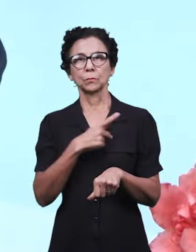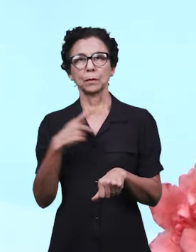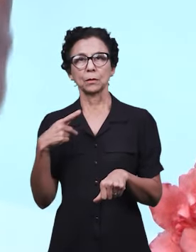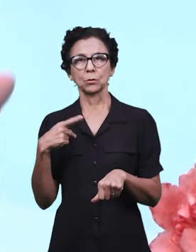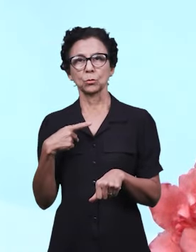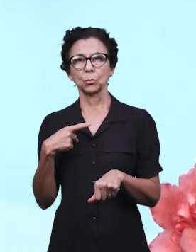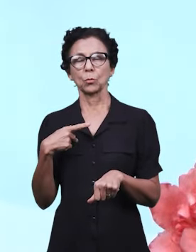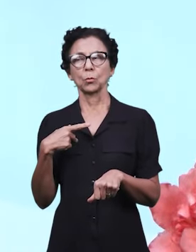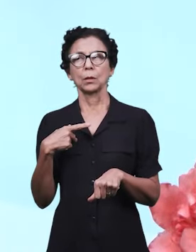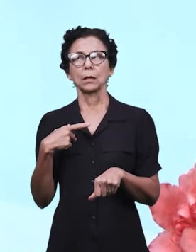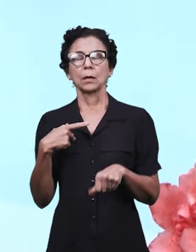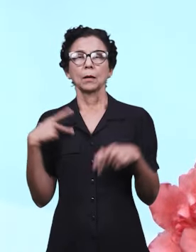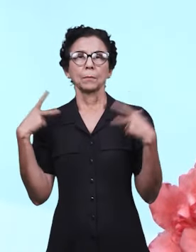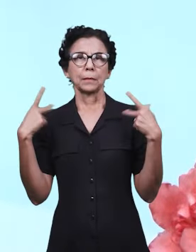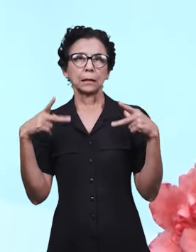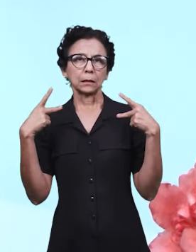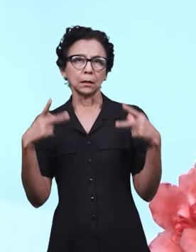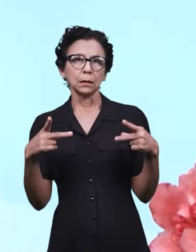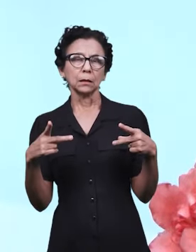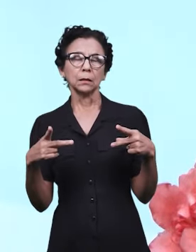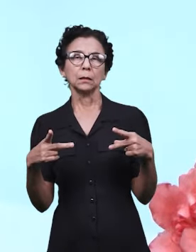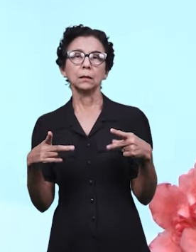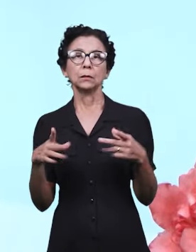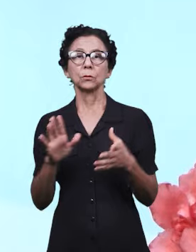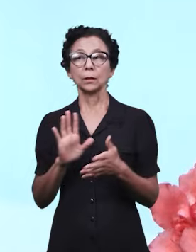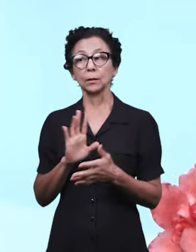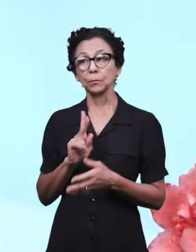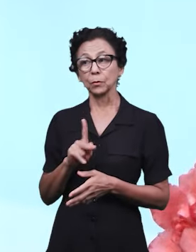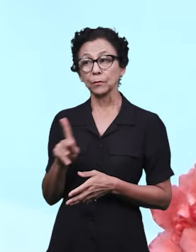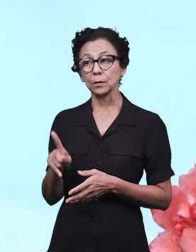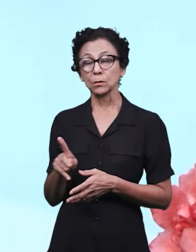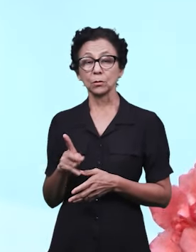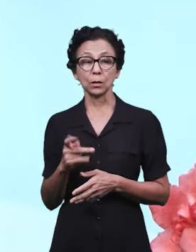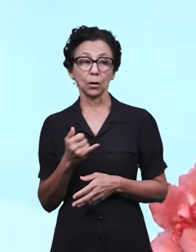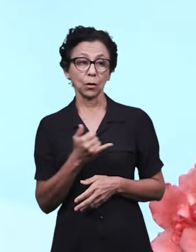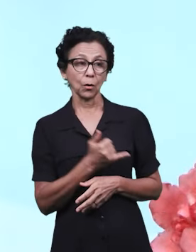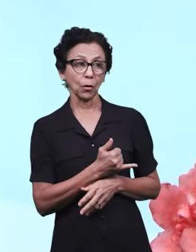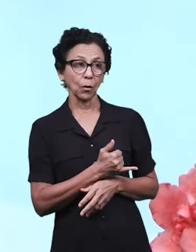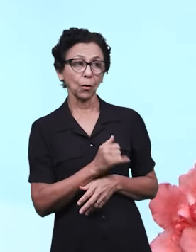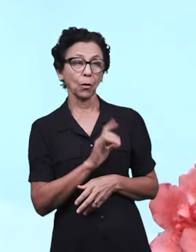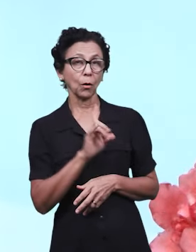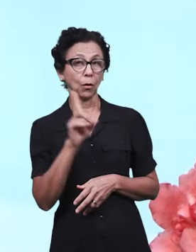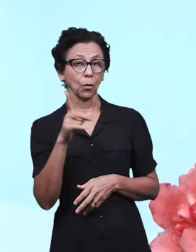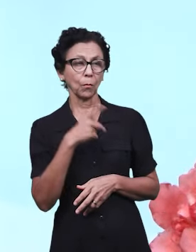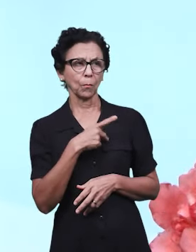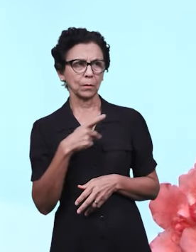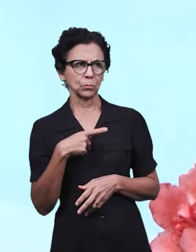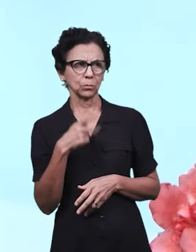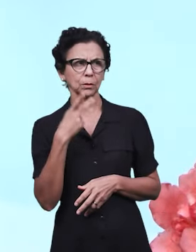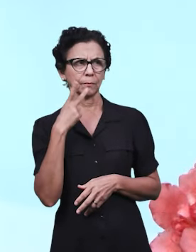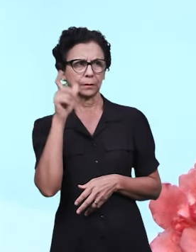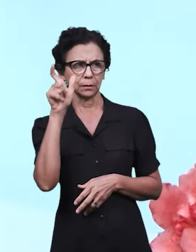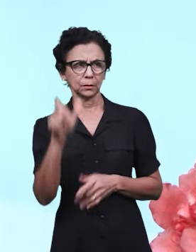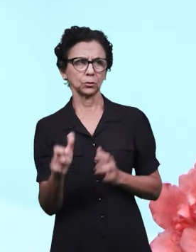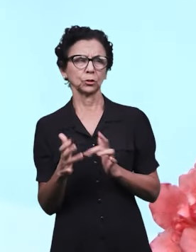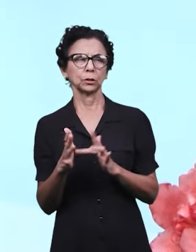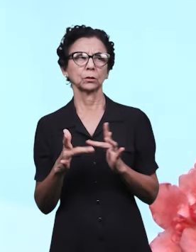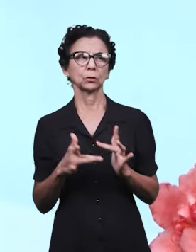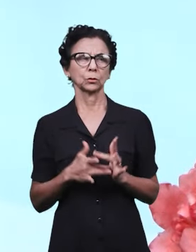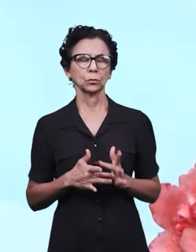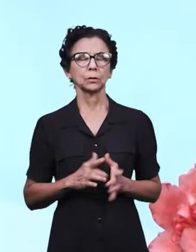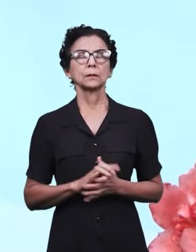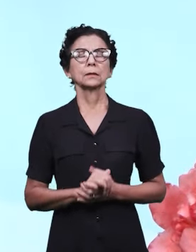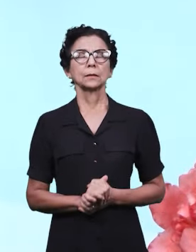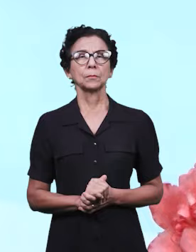mensagem, está falando do Senhor, é a hora que a professora mediadora, ó, o Senhor, o pastor está dizendo sobre o Senhor Jesus. Aí ela pode